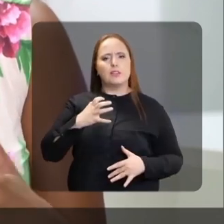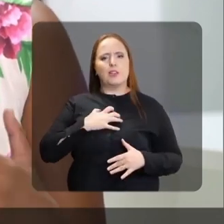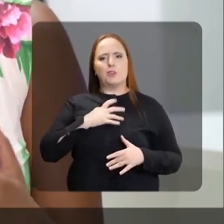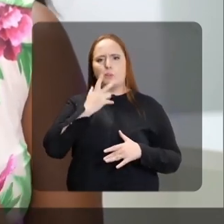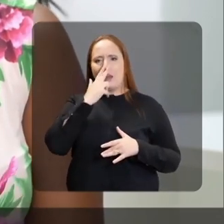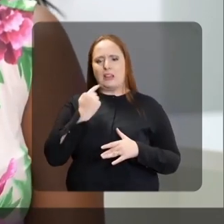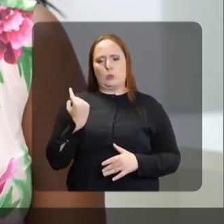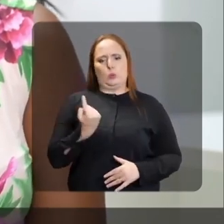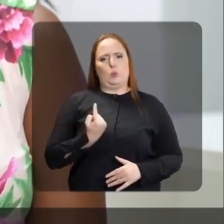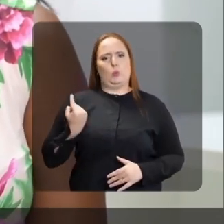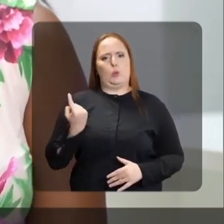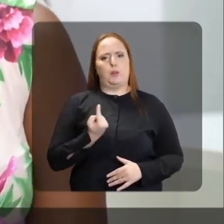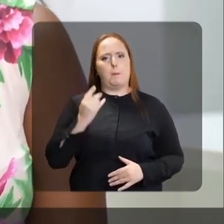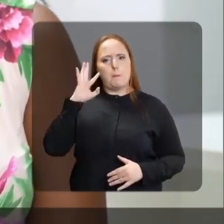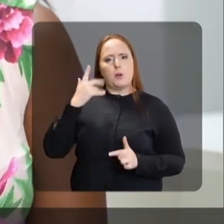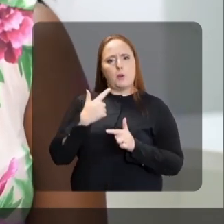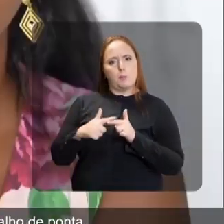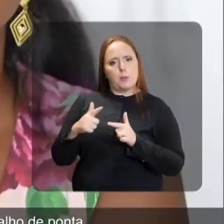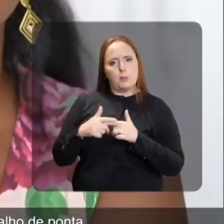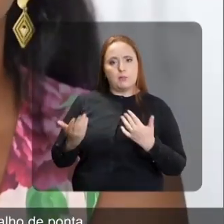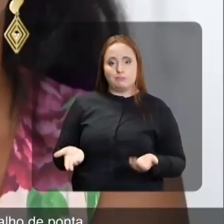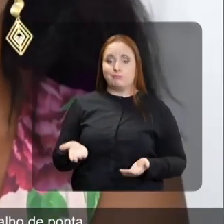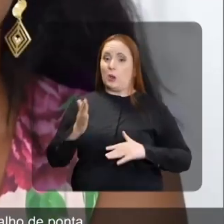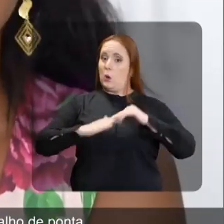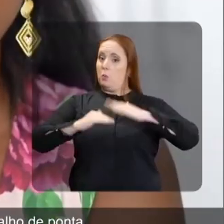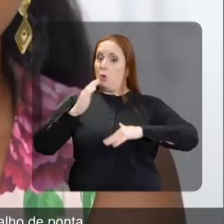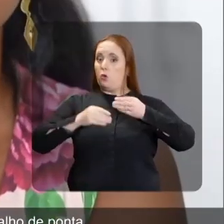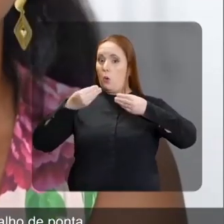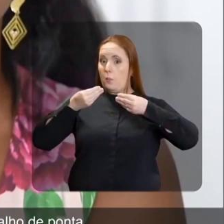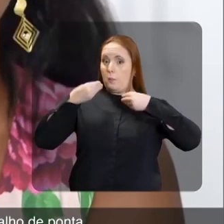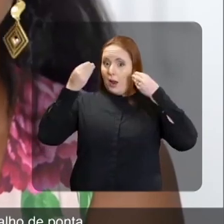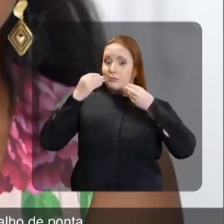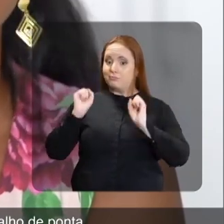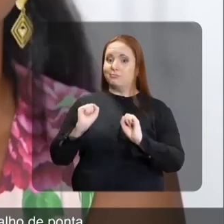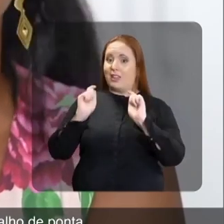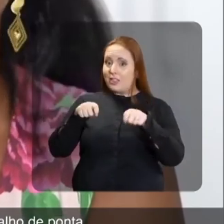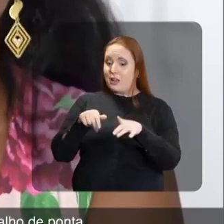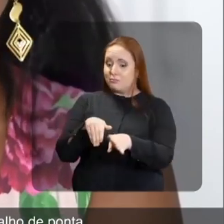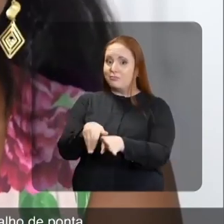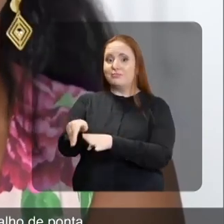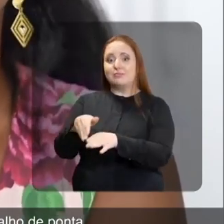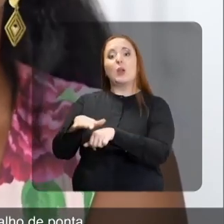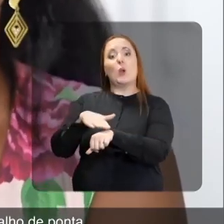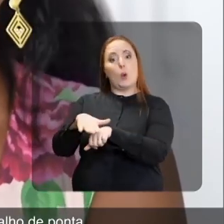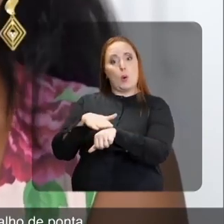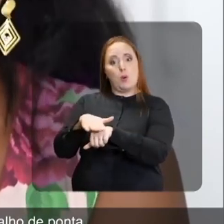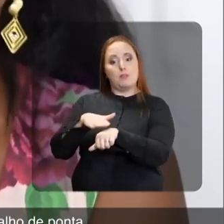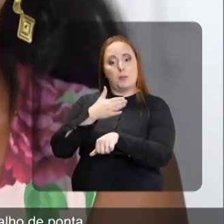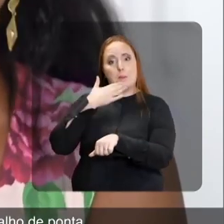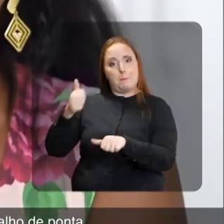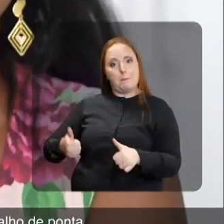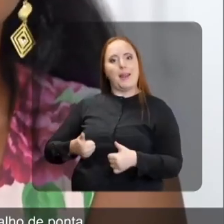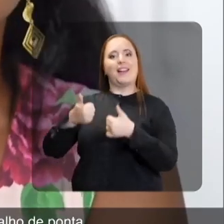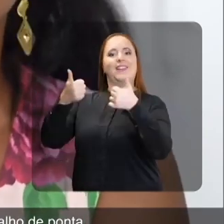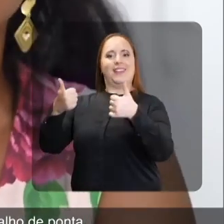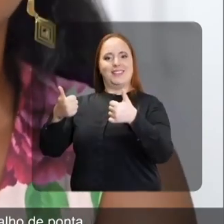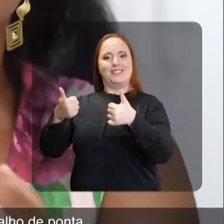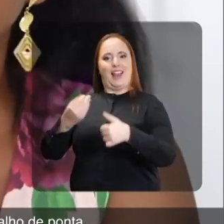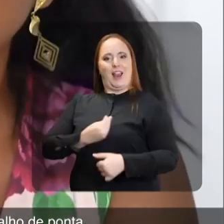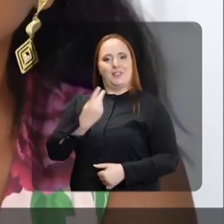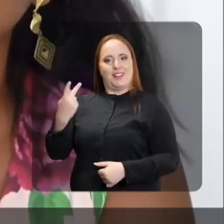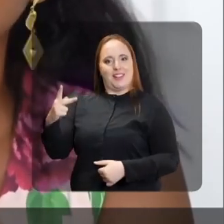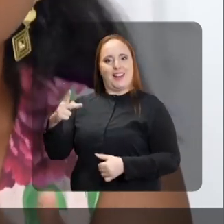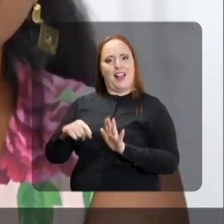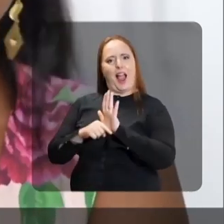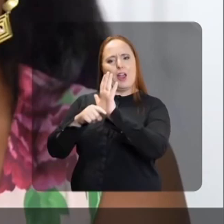sente impotente para resolver essa demanda. Profissional da beleza, maquiadores, depiladores, pessoas que estão ali no trabalho